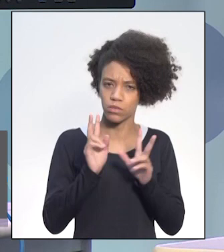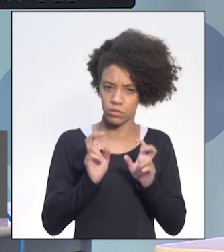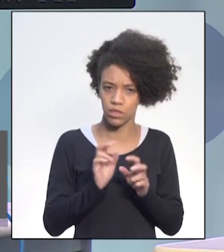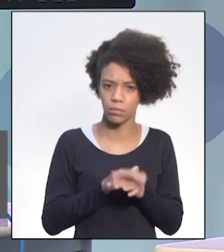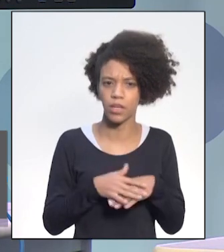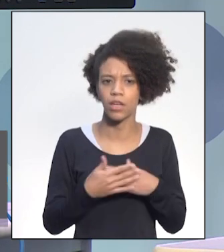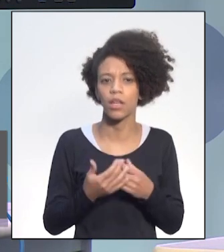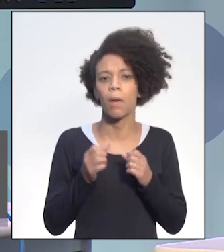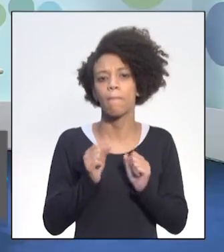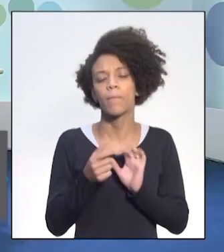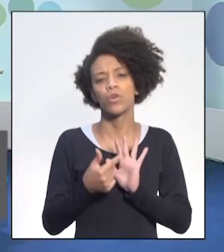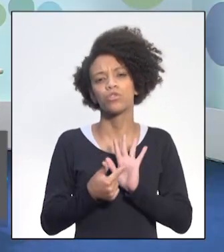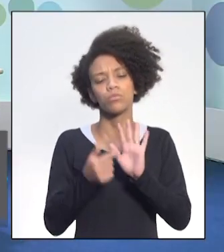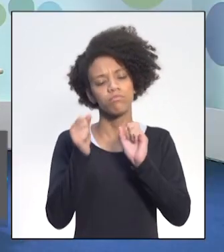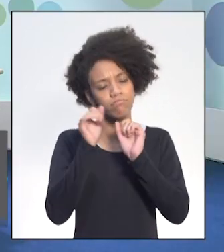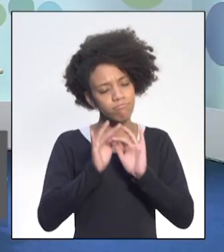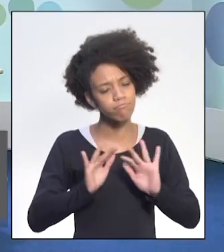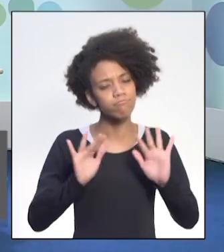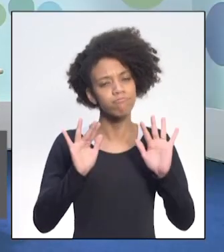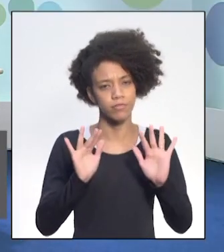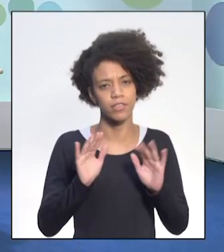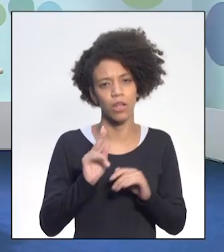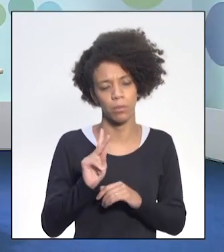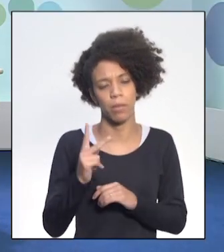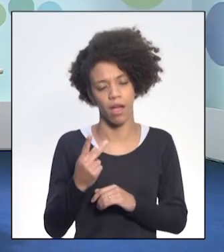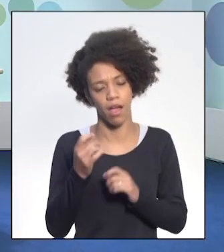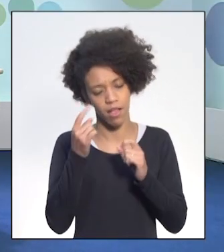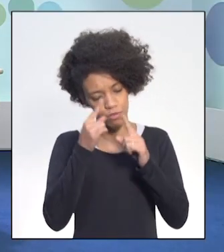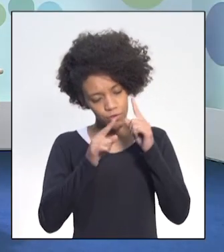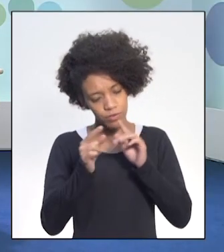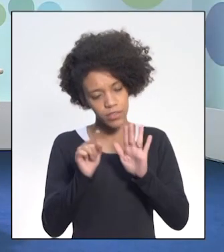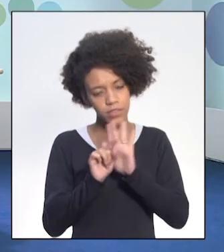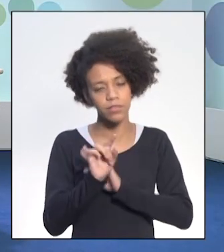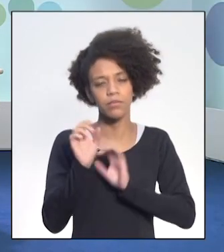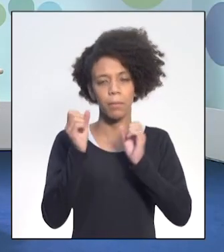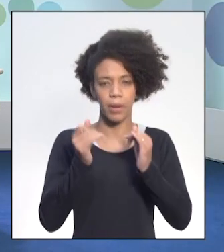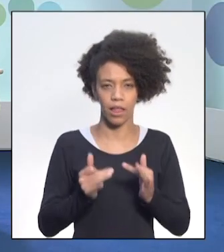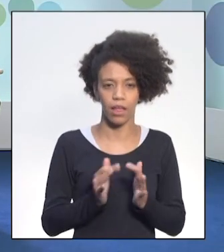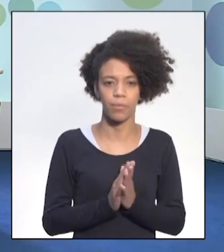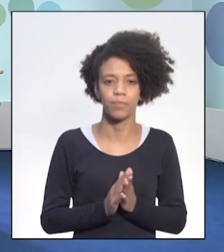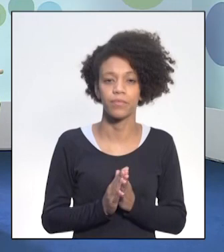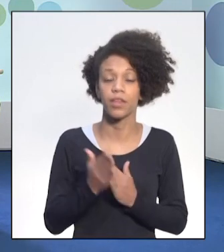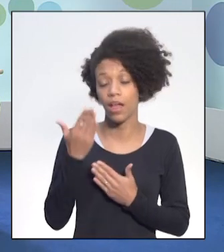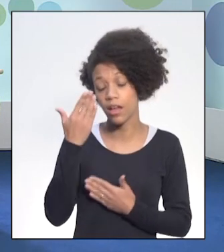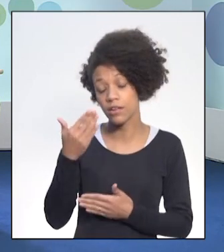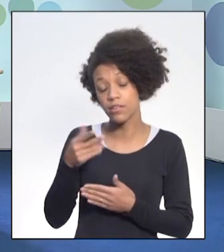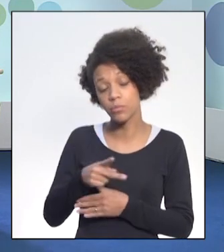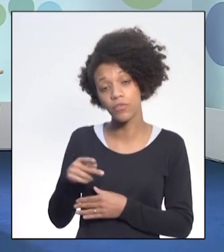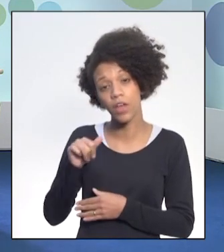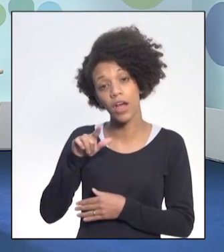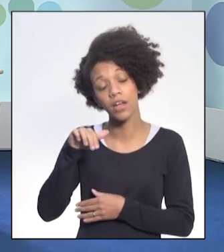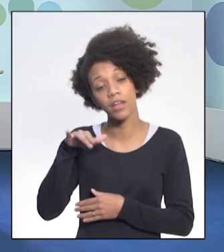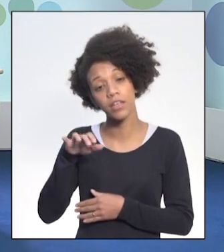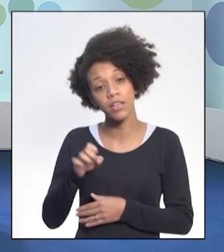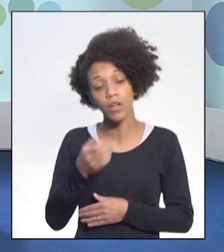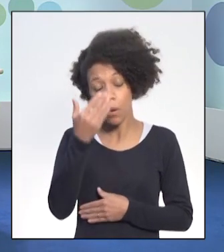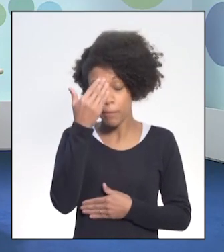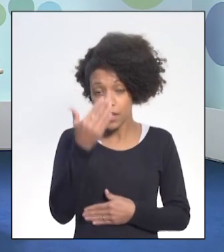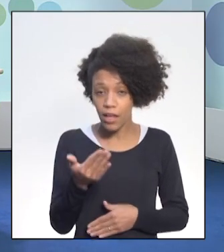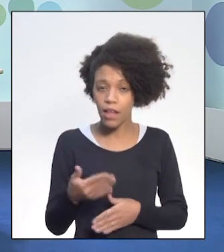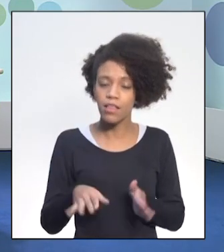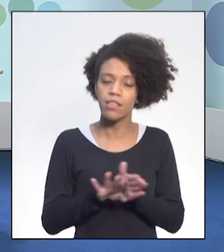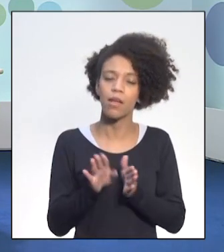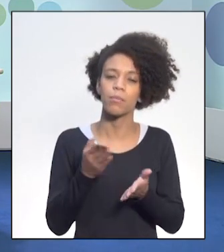tá? E podemos esclarecer um pouquinho mais das dúvidas do pH que ficou, tá ok? Agradeço a professora Aline pela participação. Muito obrigada. Obrigada, pessoal, e